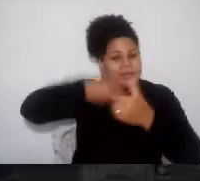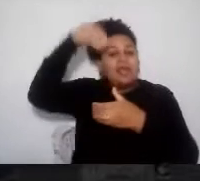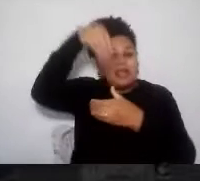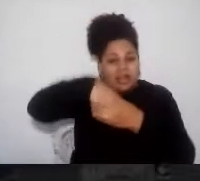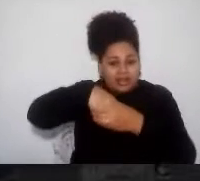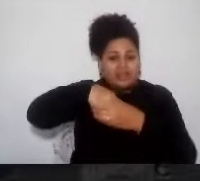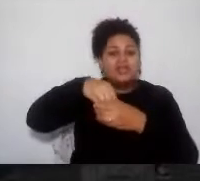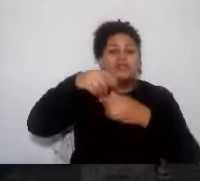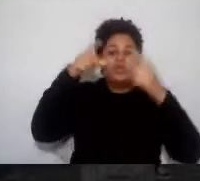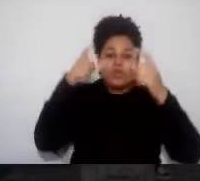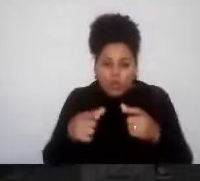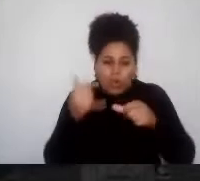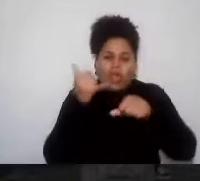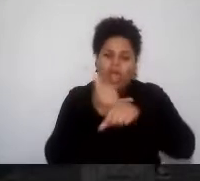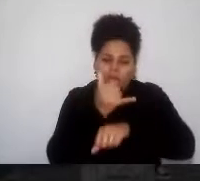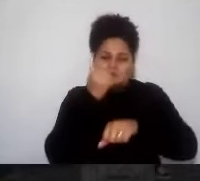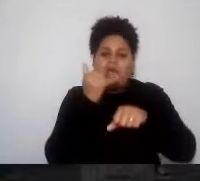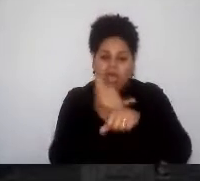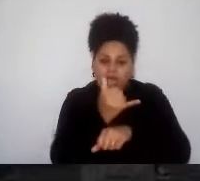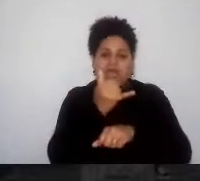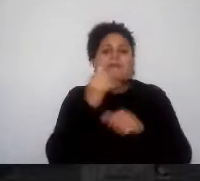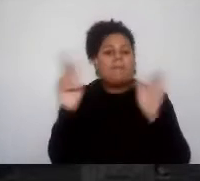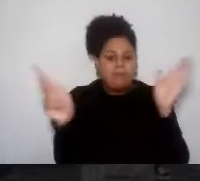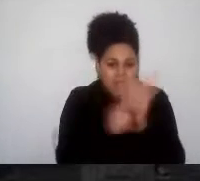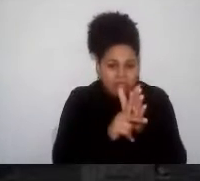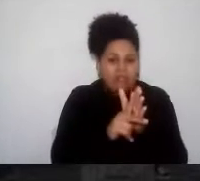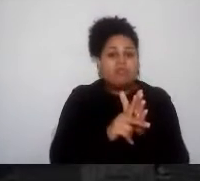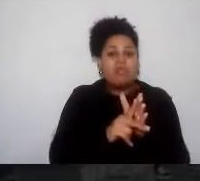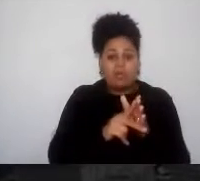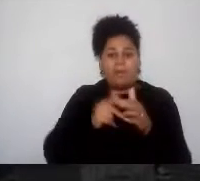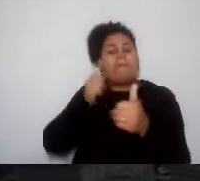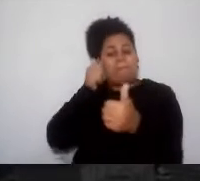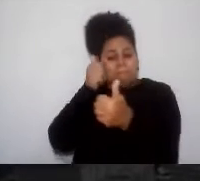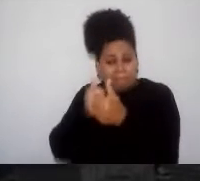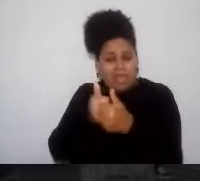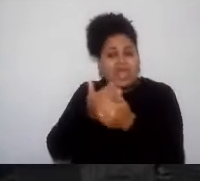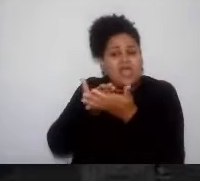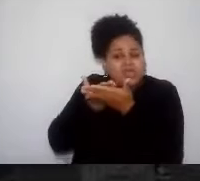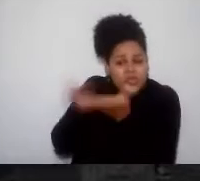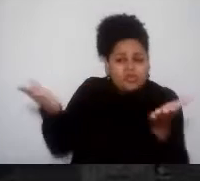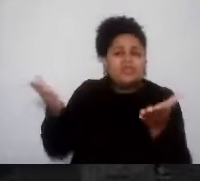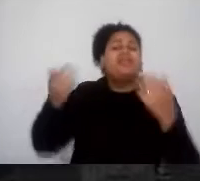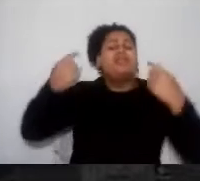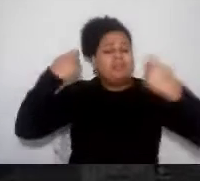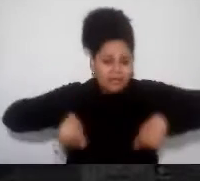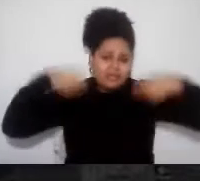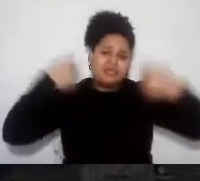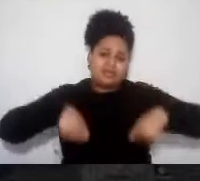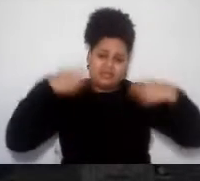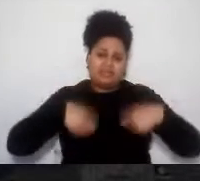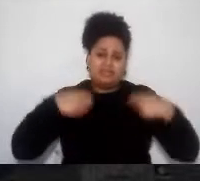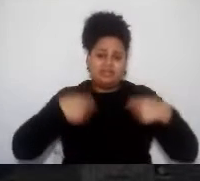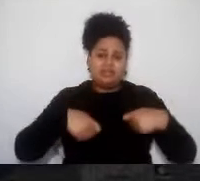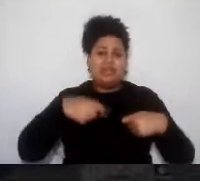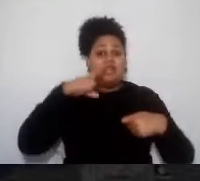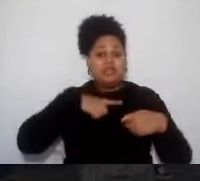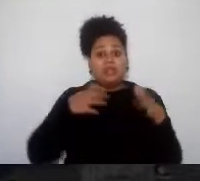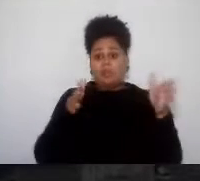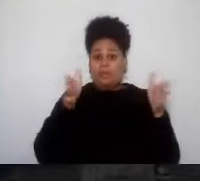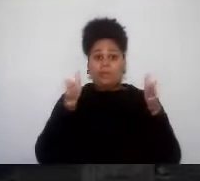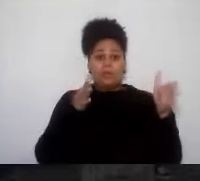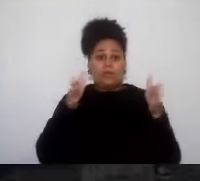luta que tem o momento da campanha, porém se projeta nas grandes e